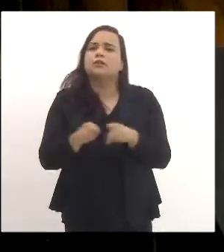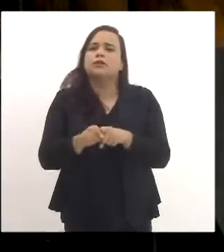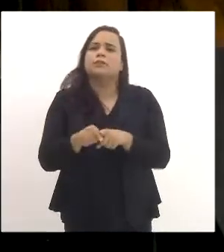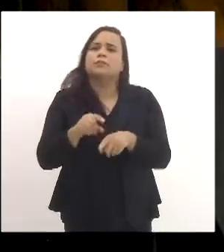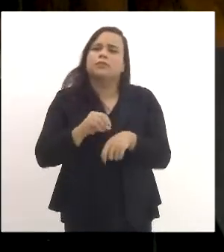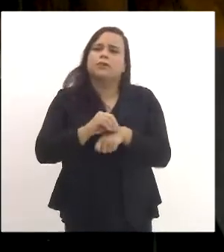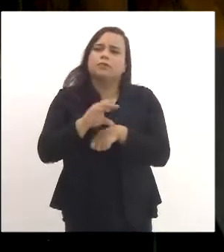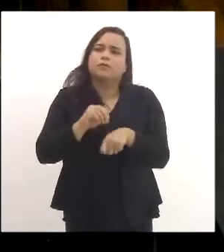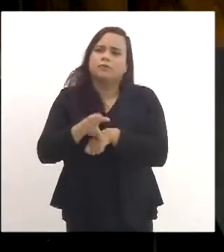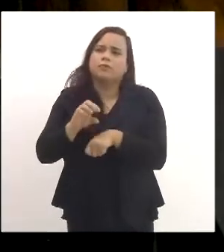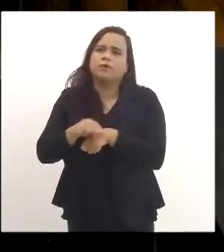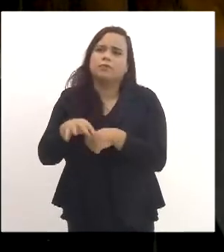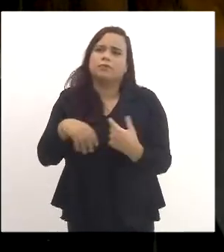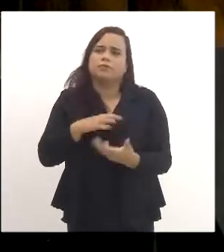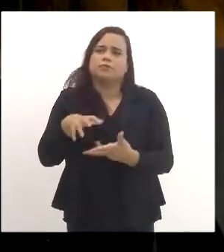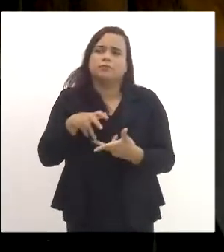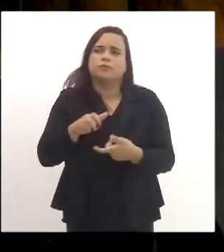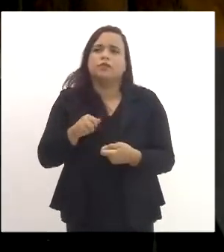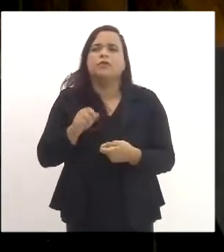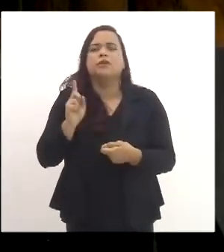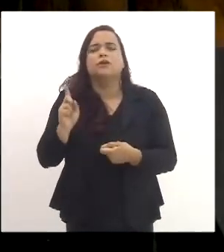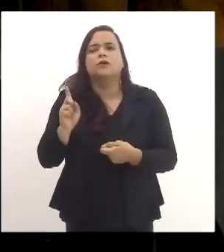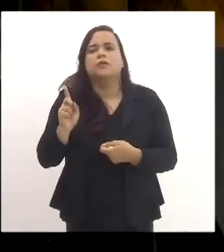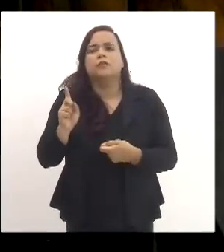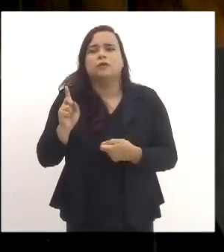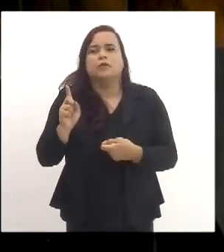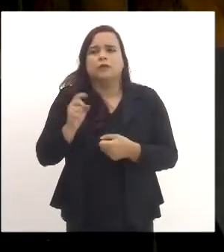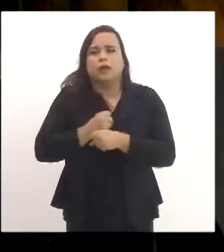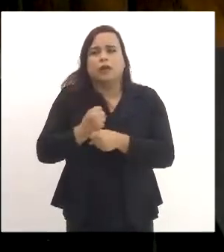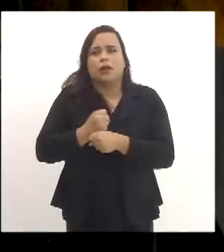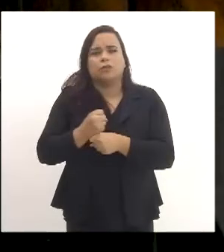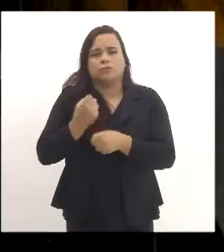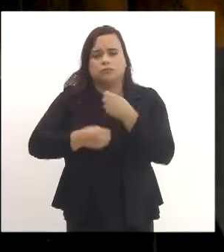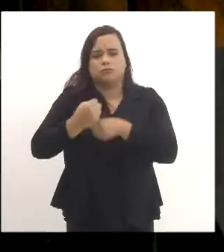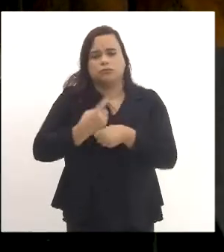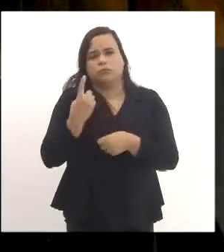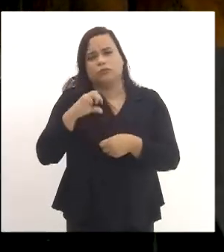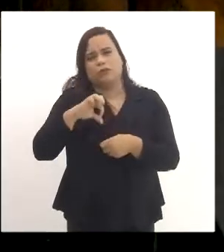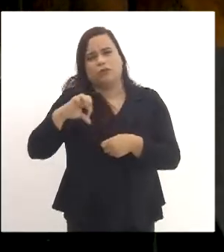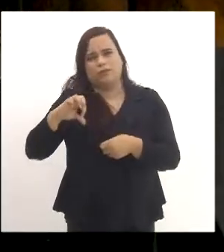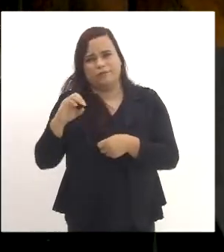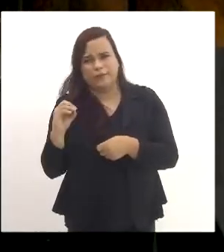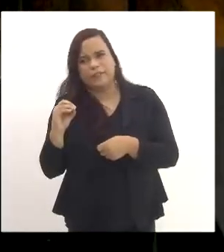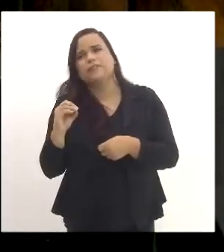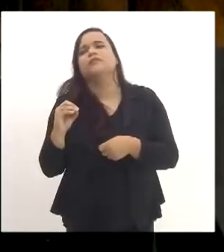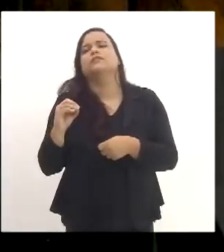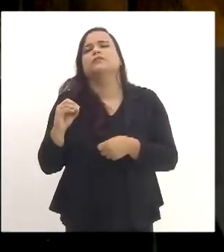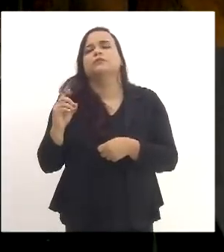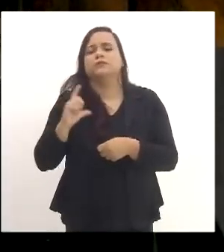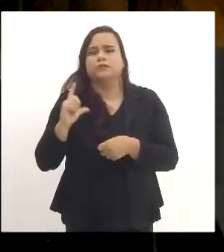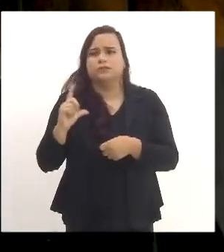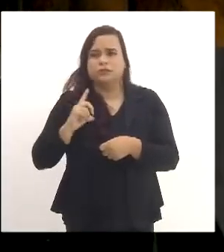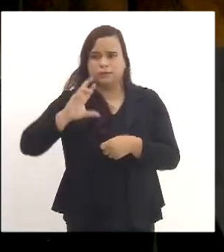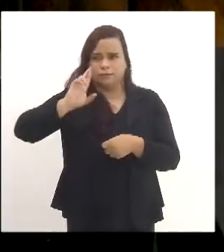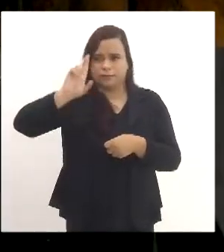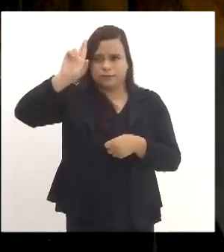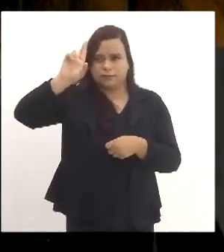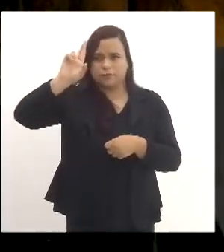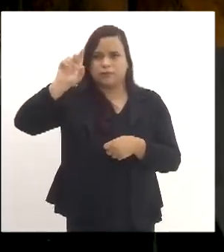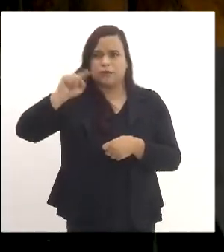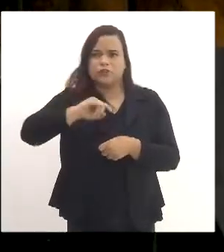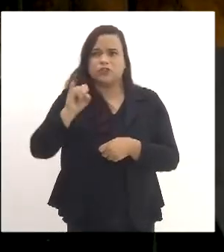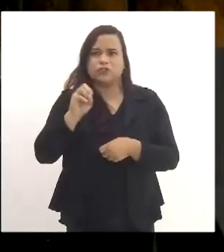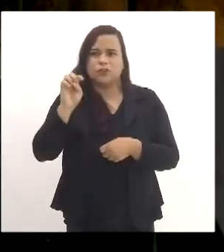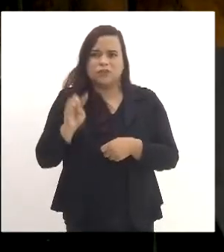Internacional de Inovação GlobalX, logo nos anos 90, com que chegou a ser presidida pelo José